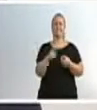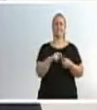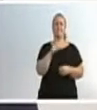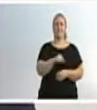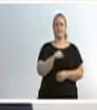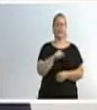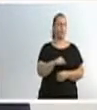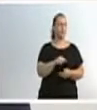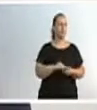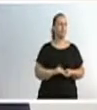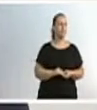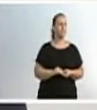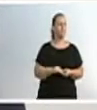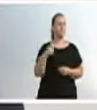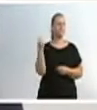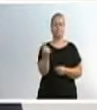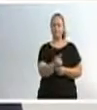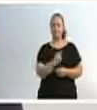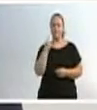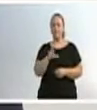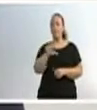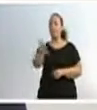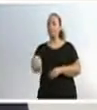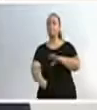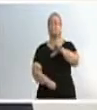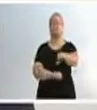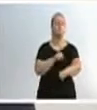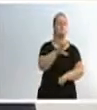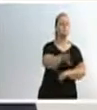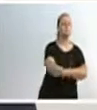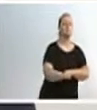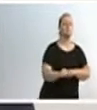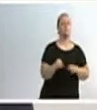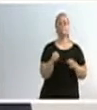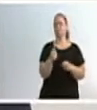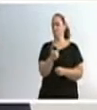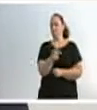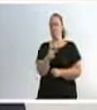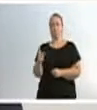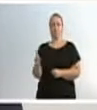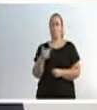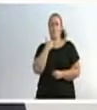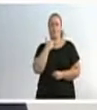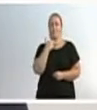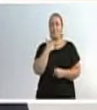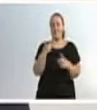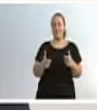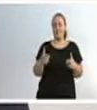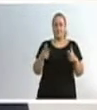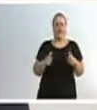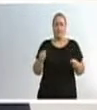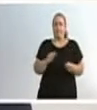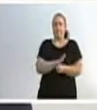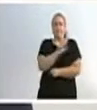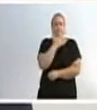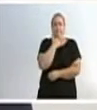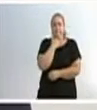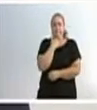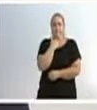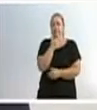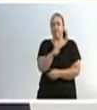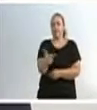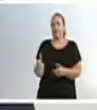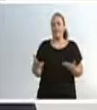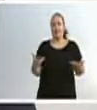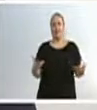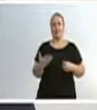não recolhe animal de rua. A gente não tem condições físicas para retirar todos os animais que estão aí errantes nas ruas. E